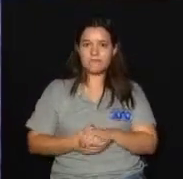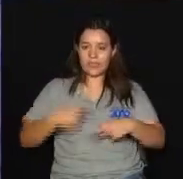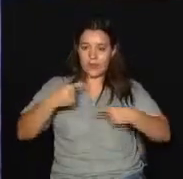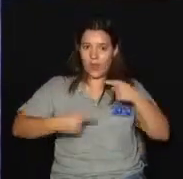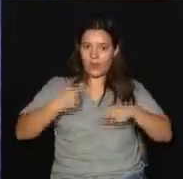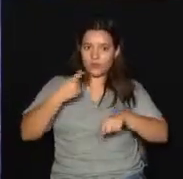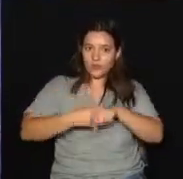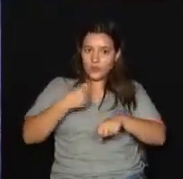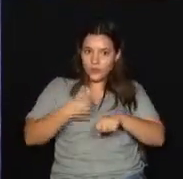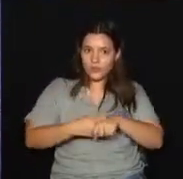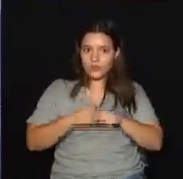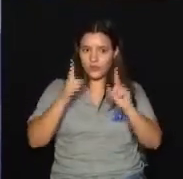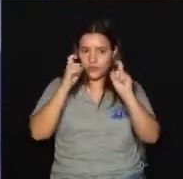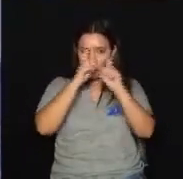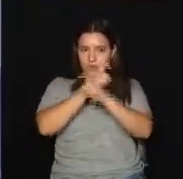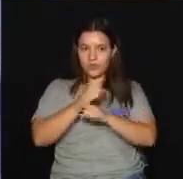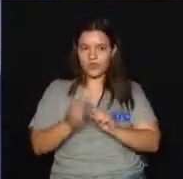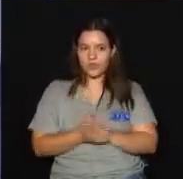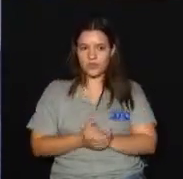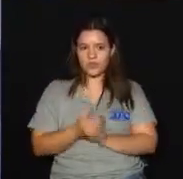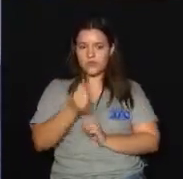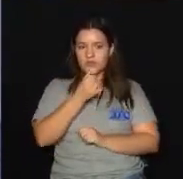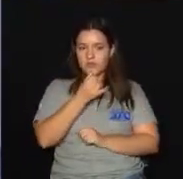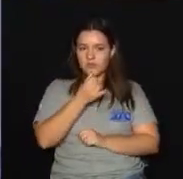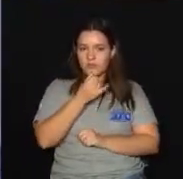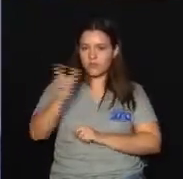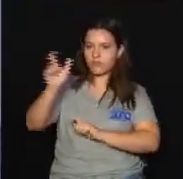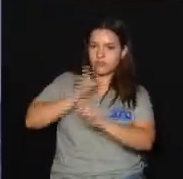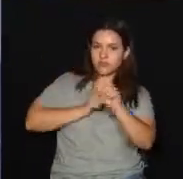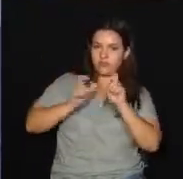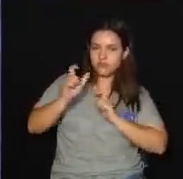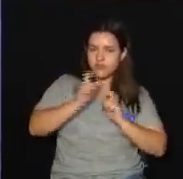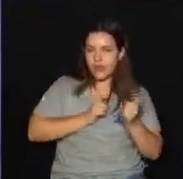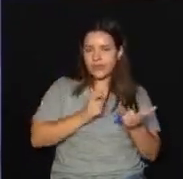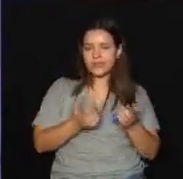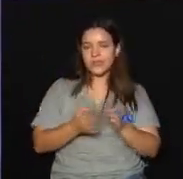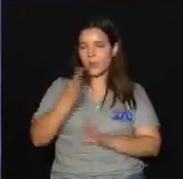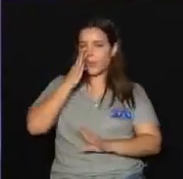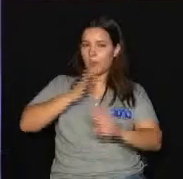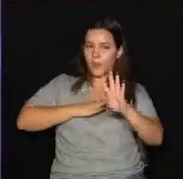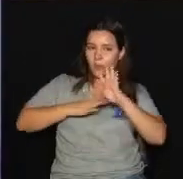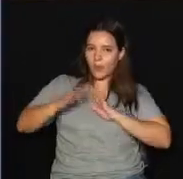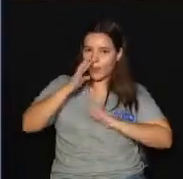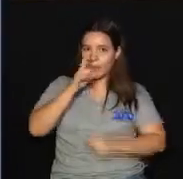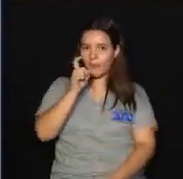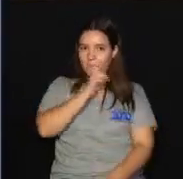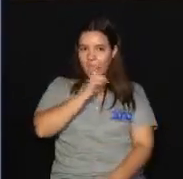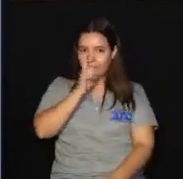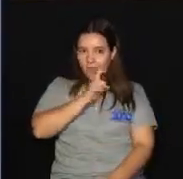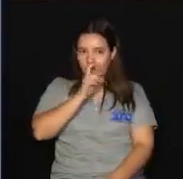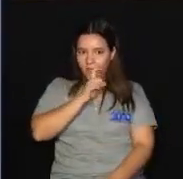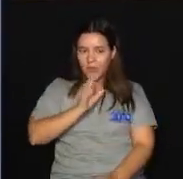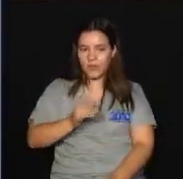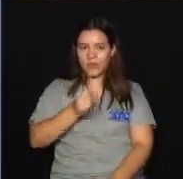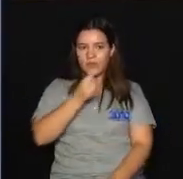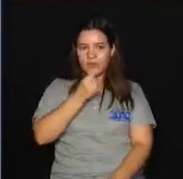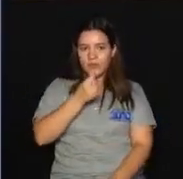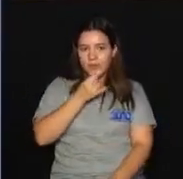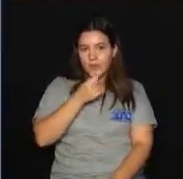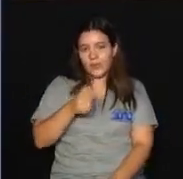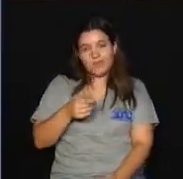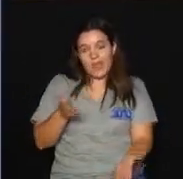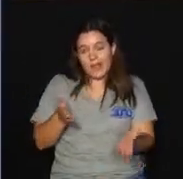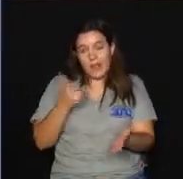tensa. Infelizmente, eu acabei sofrendo alguns ataques mentirosos, mas eu acho que, infelizmente, fez parte